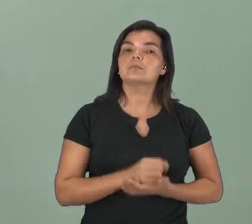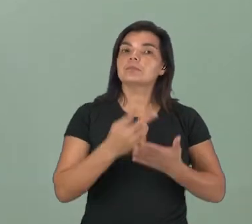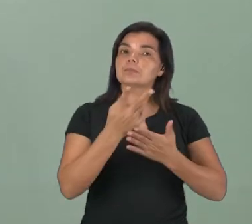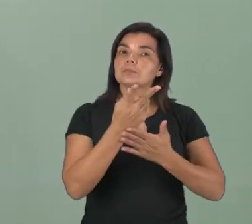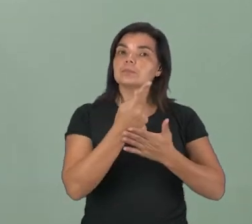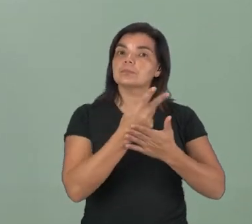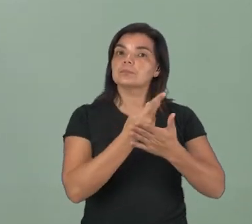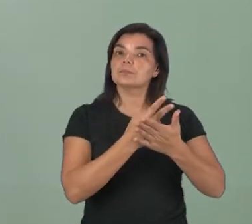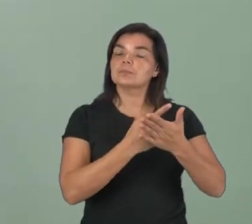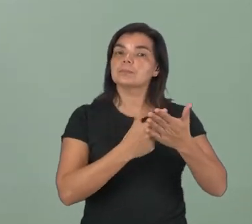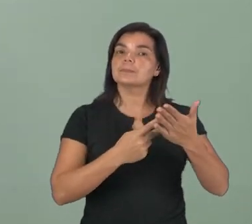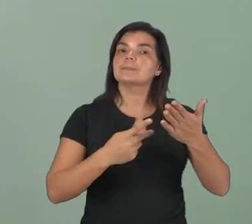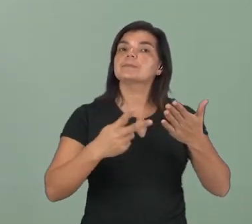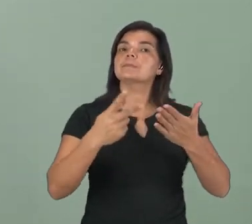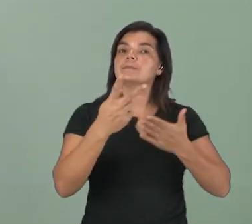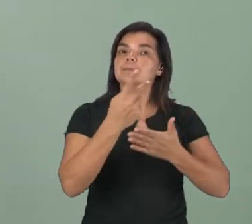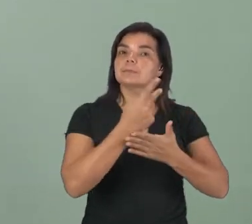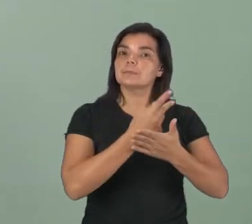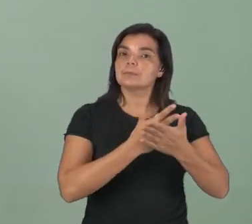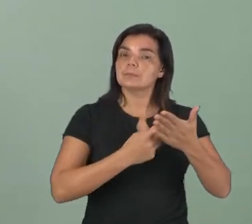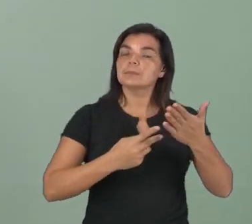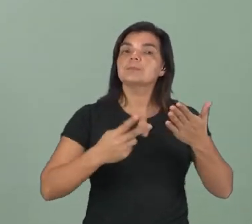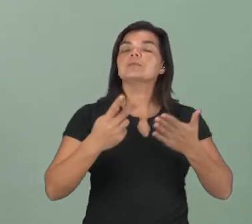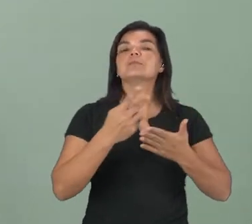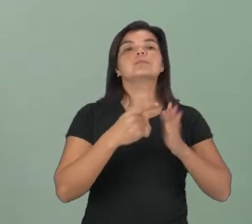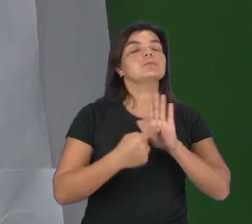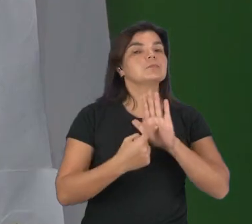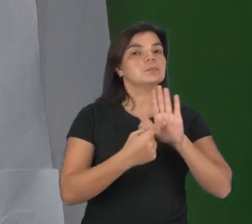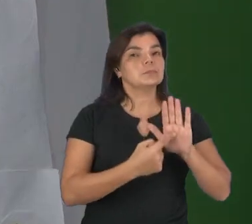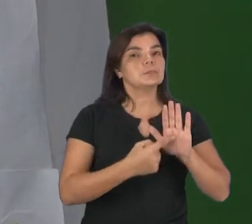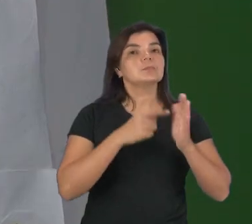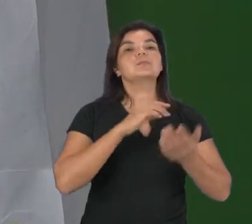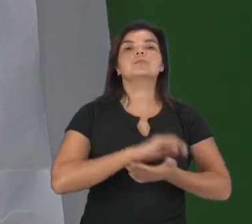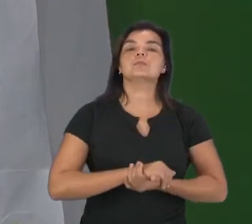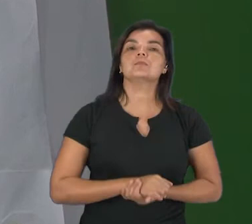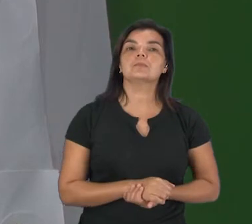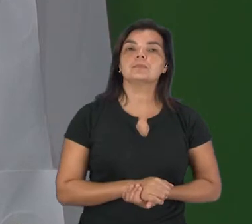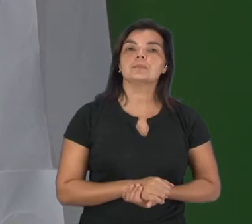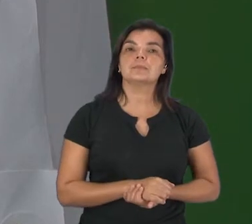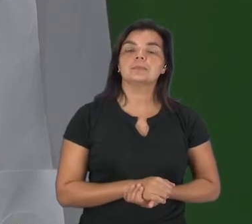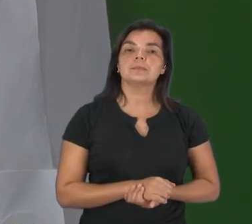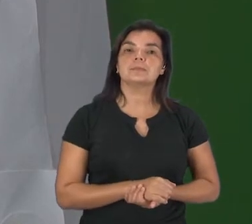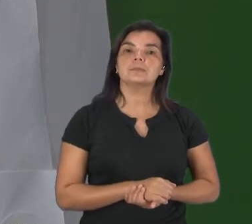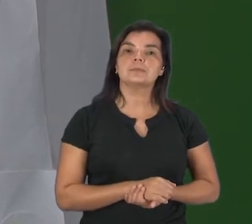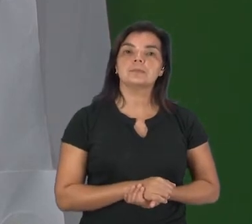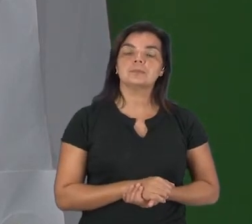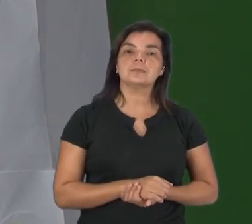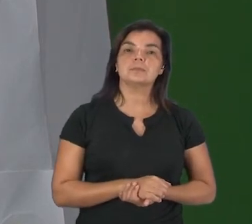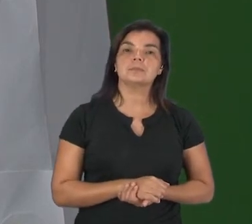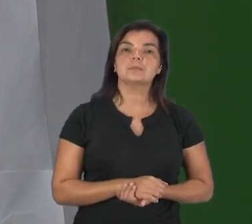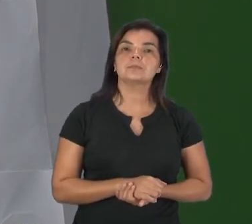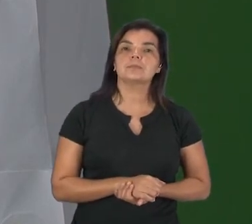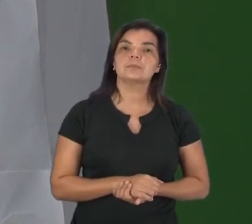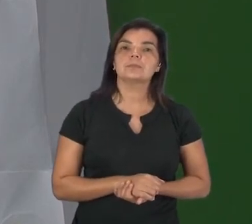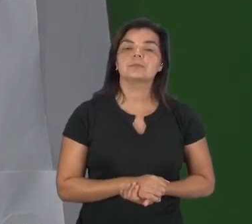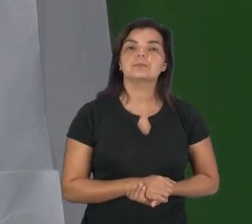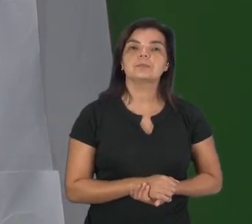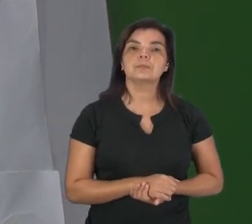mapa mental, não é mesmo? Elas representaram o percurso através de